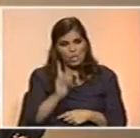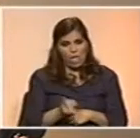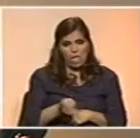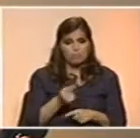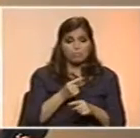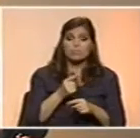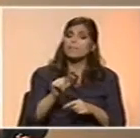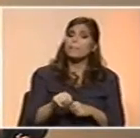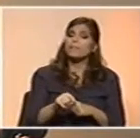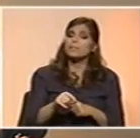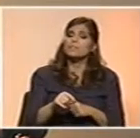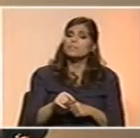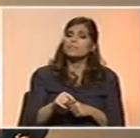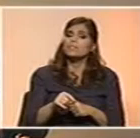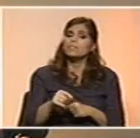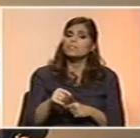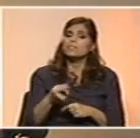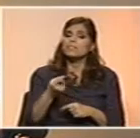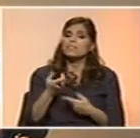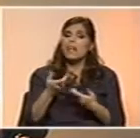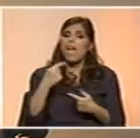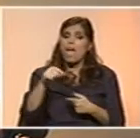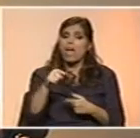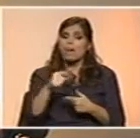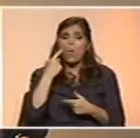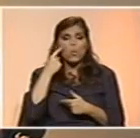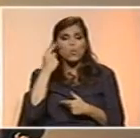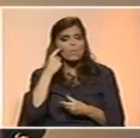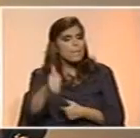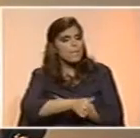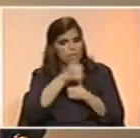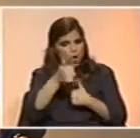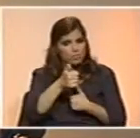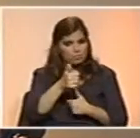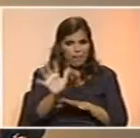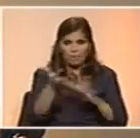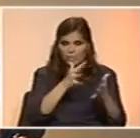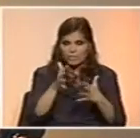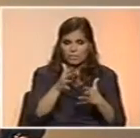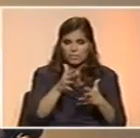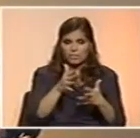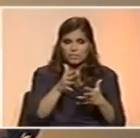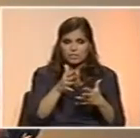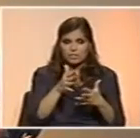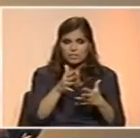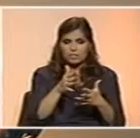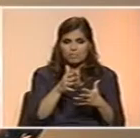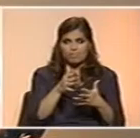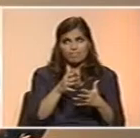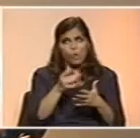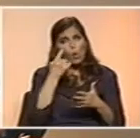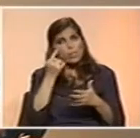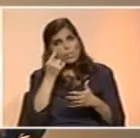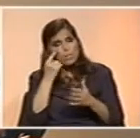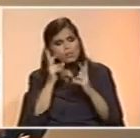também possivelmente porque é aquela que conheço melhor e se calhar é aquela que há mais história e que há